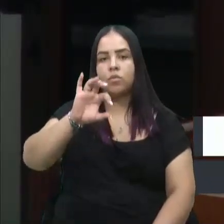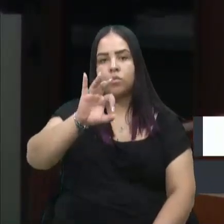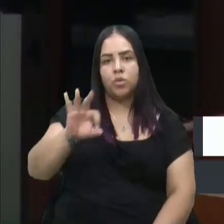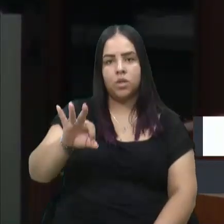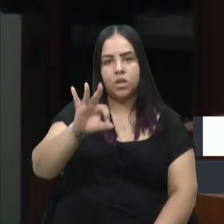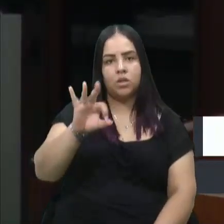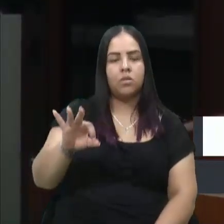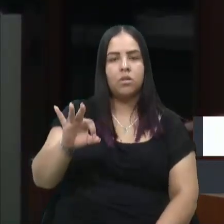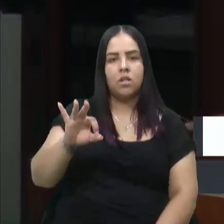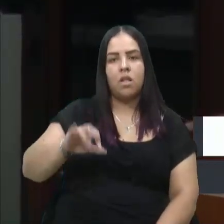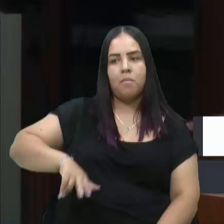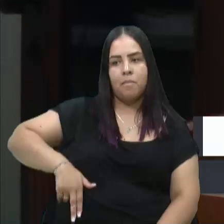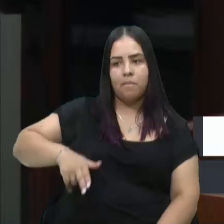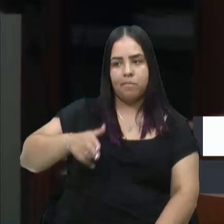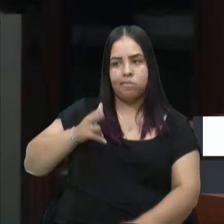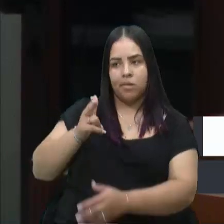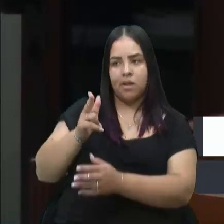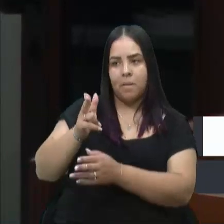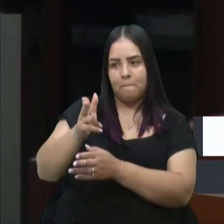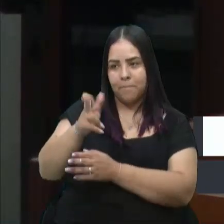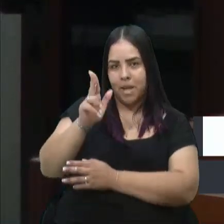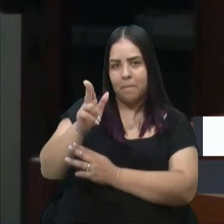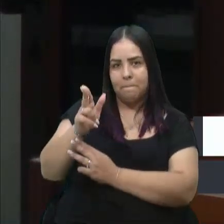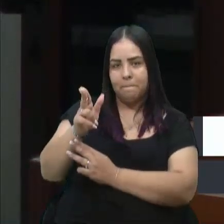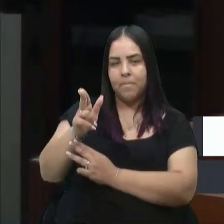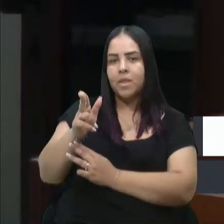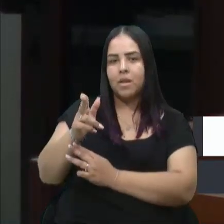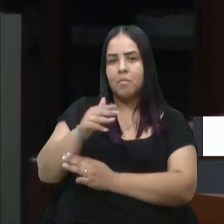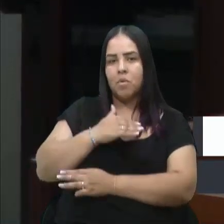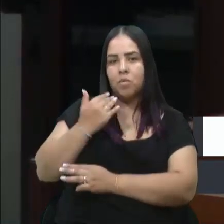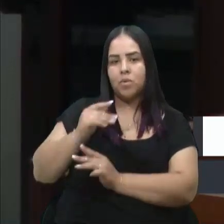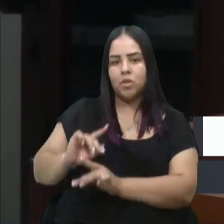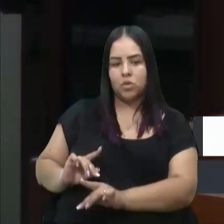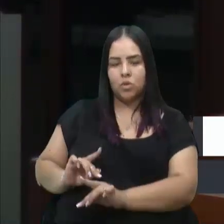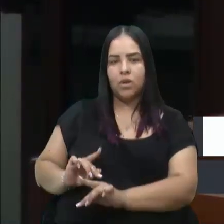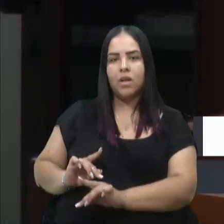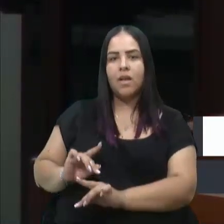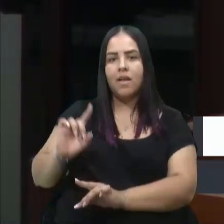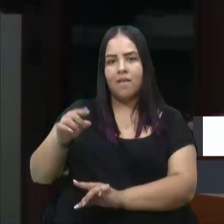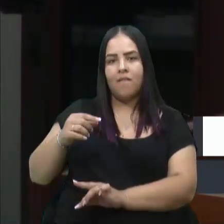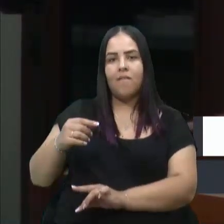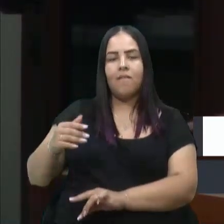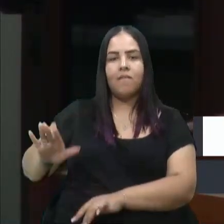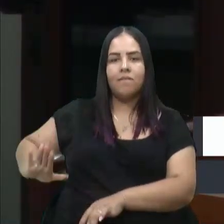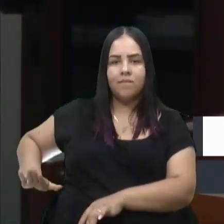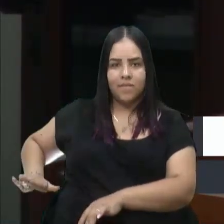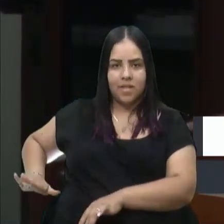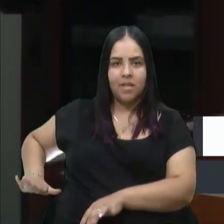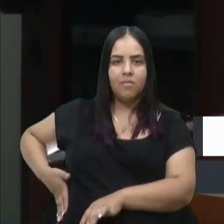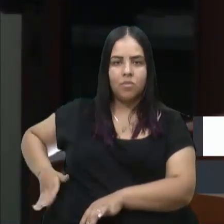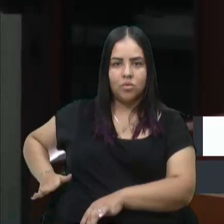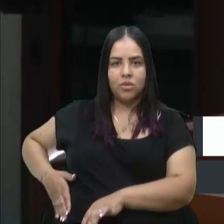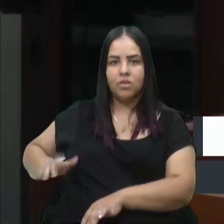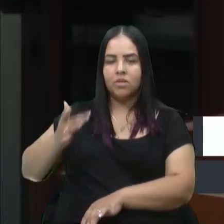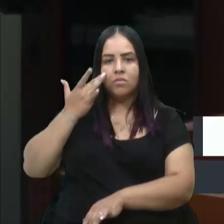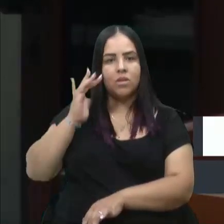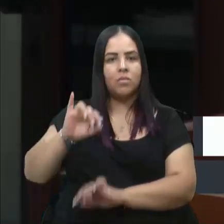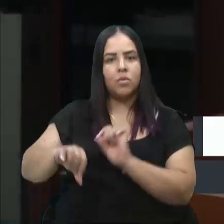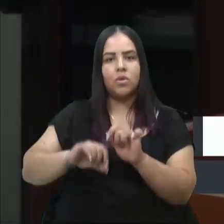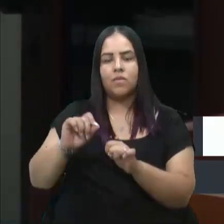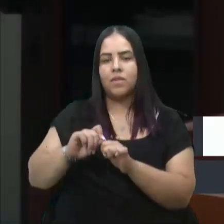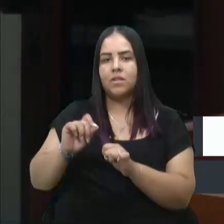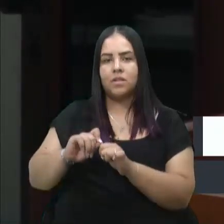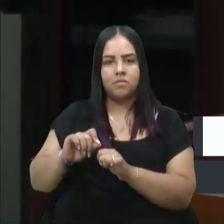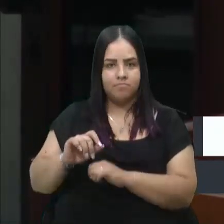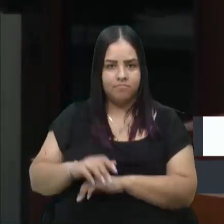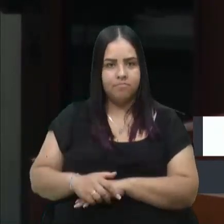das balas perdidas que acabam matando inocentes vem da arma de vagabundo que não sabe sequer o que ele está fazendo com aquela arma em mãos.